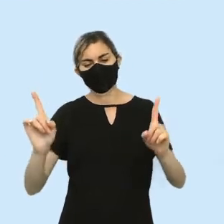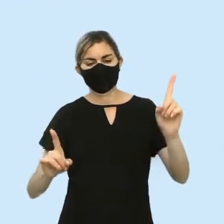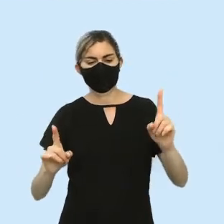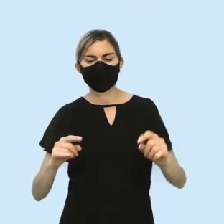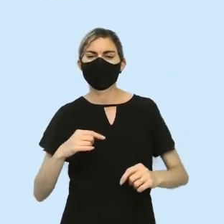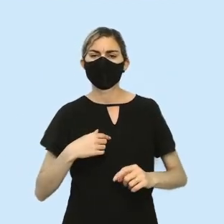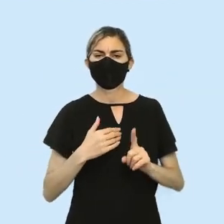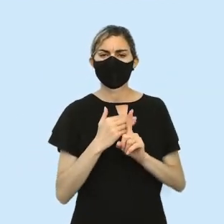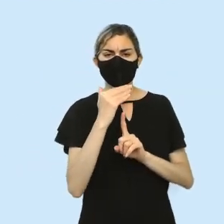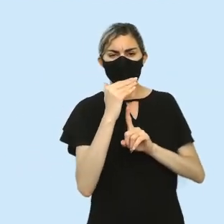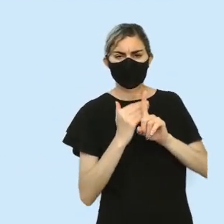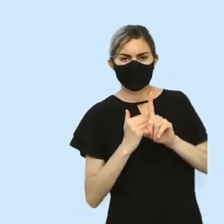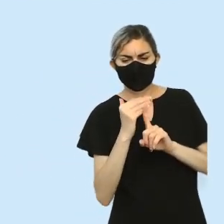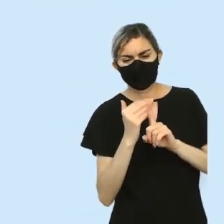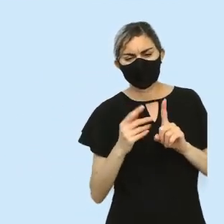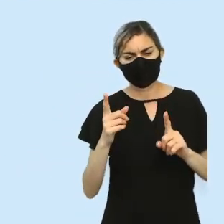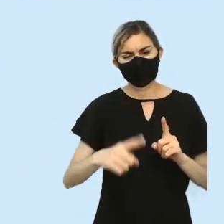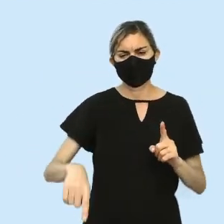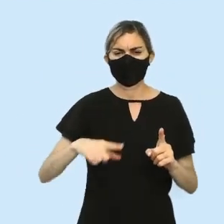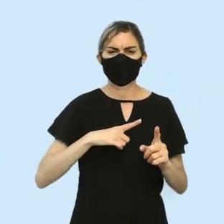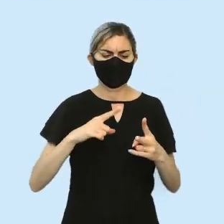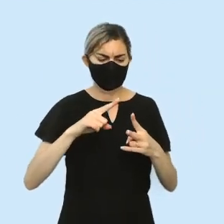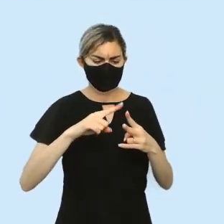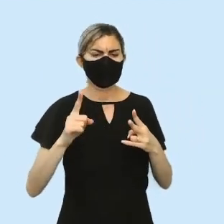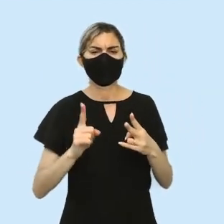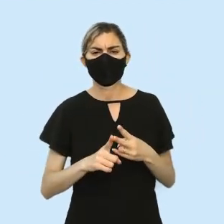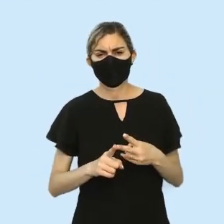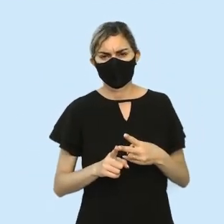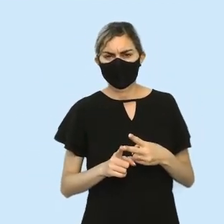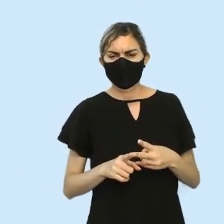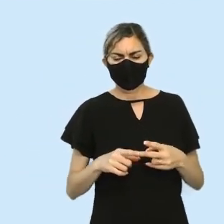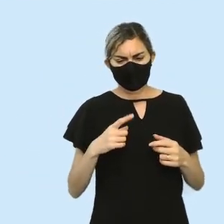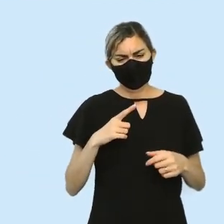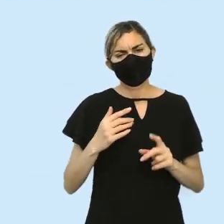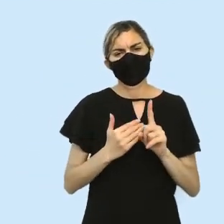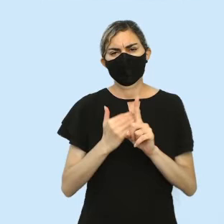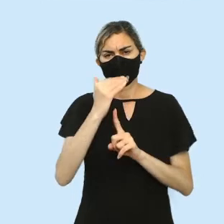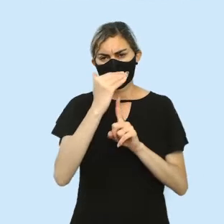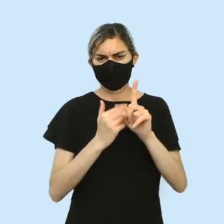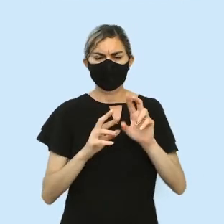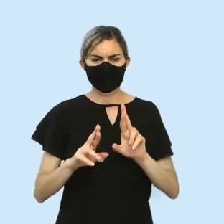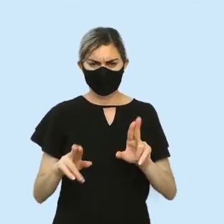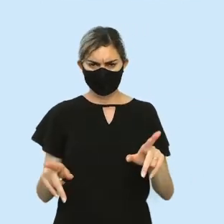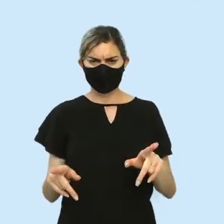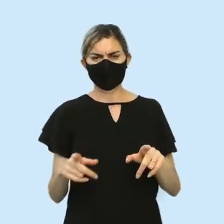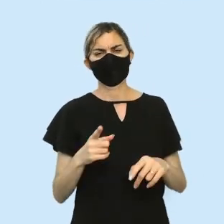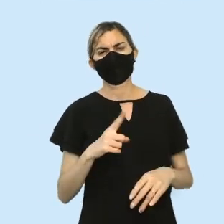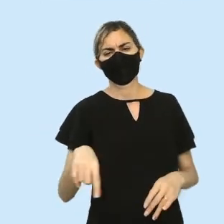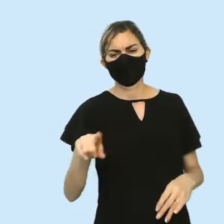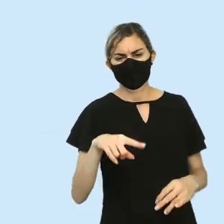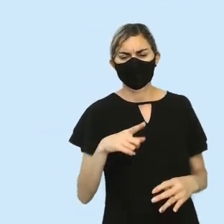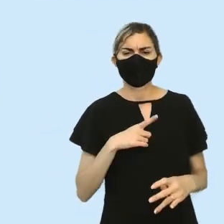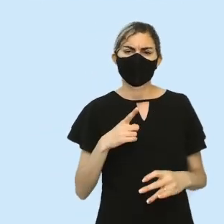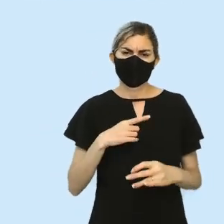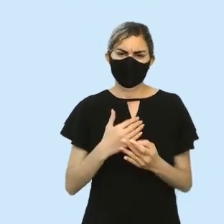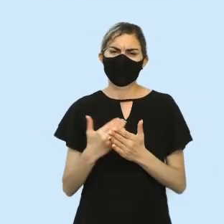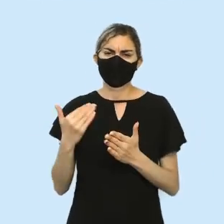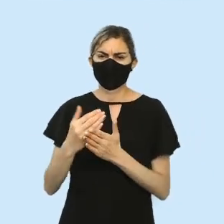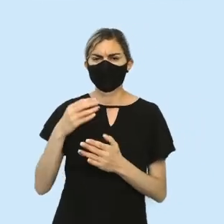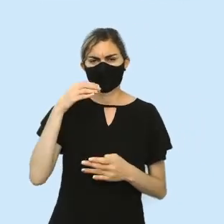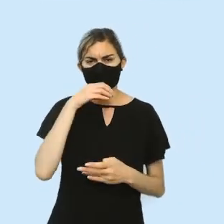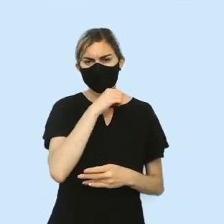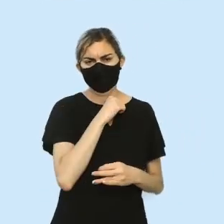isolado termicamente. Nós temos dois corpos com temperaturas diferentes. Aquele que tiver mais